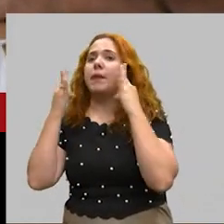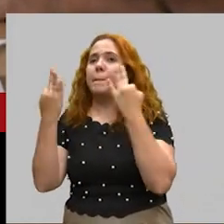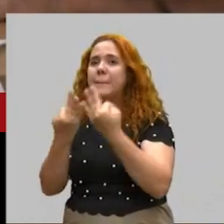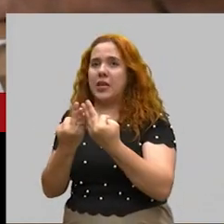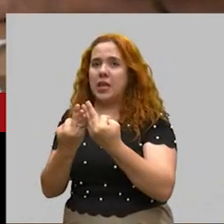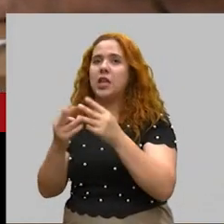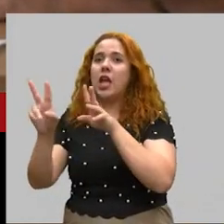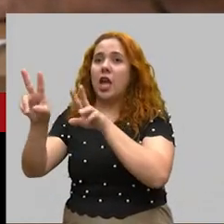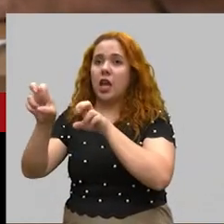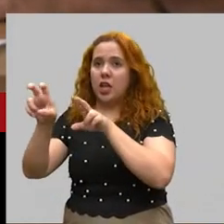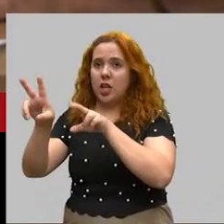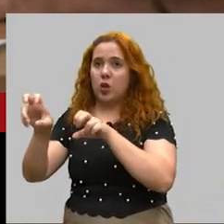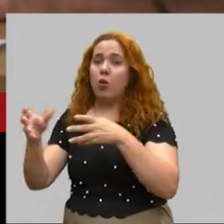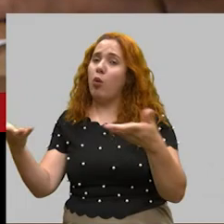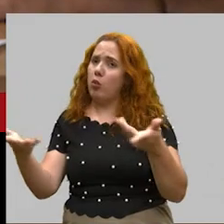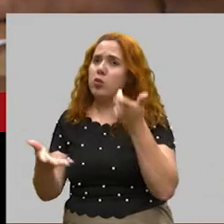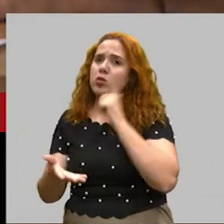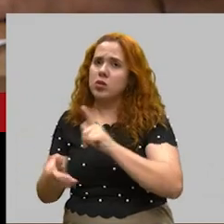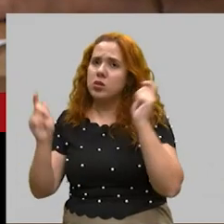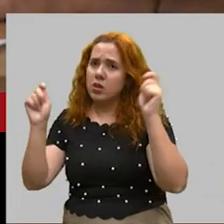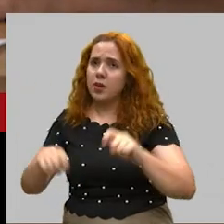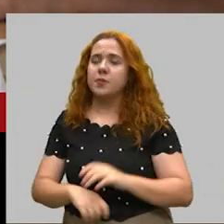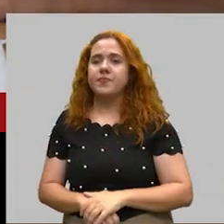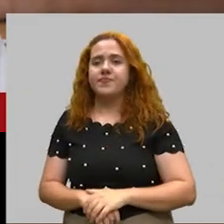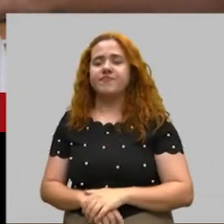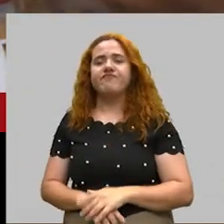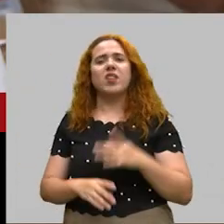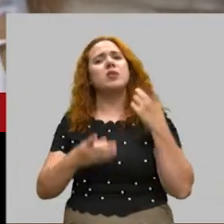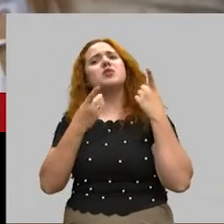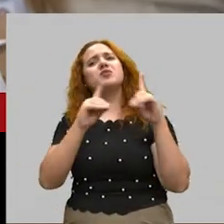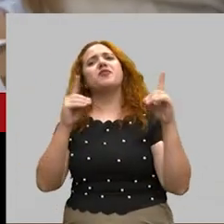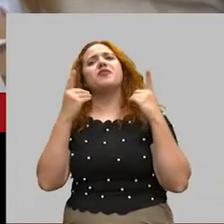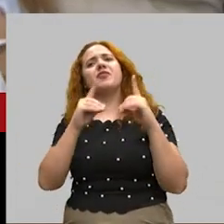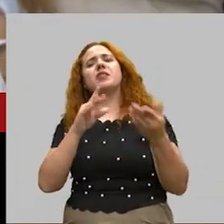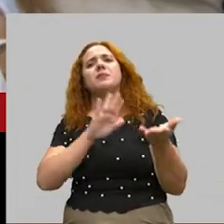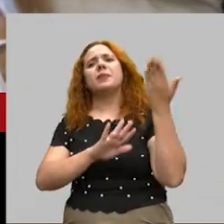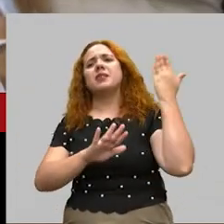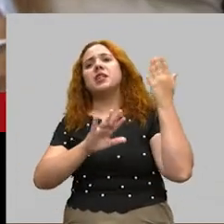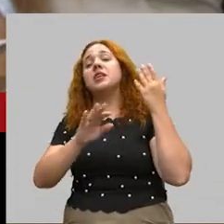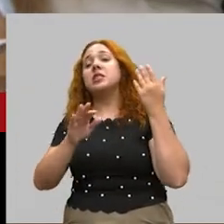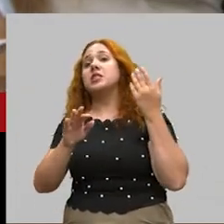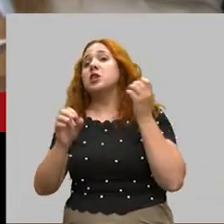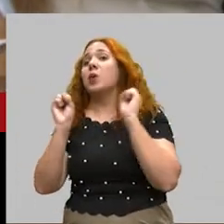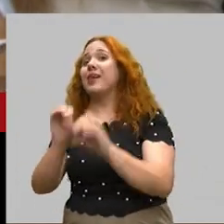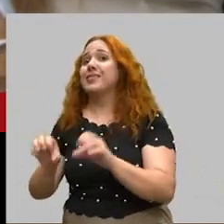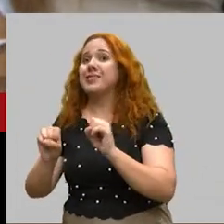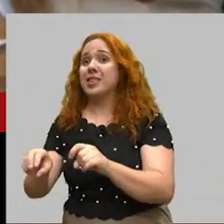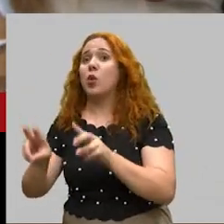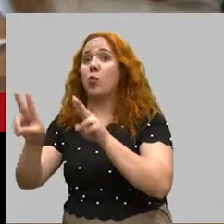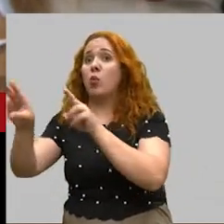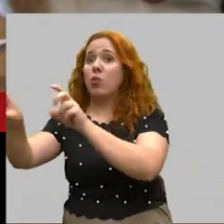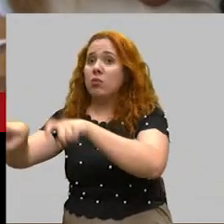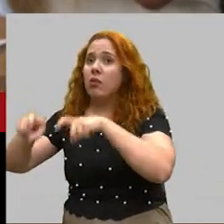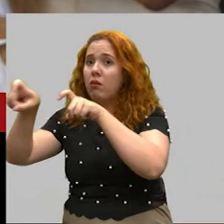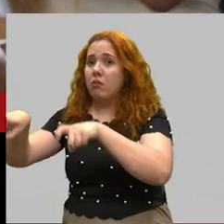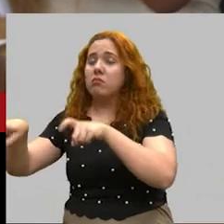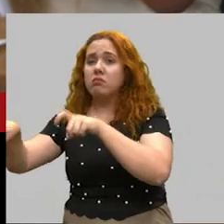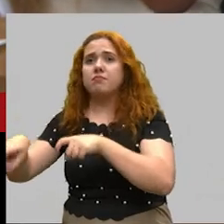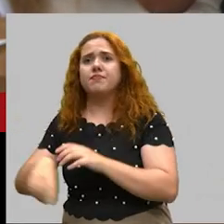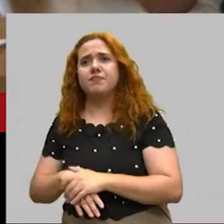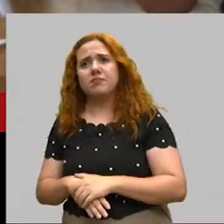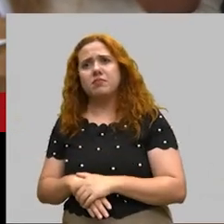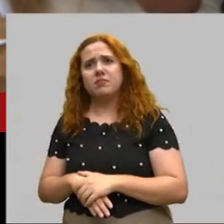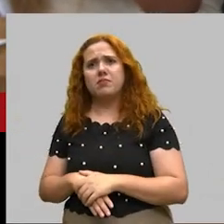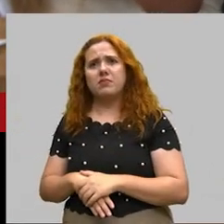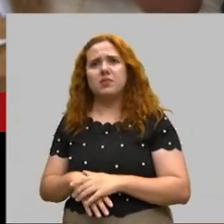Há uma discussão desde das conferências nacionais de educação do campo em que a gente dizia assim né tem um